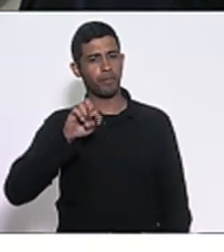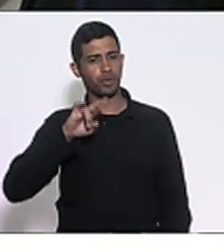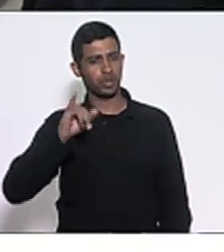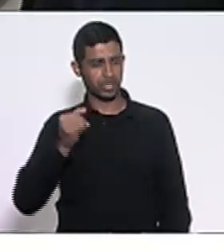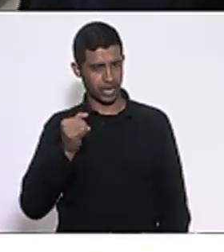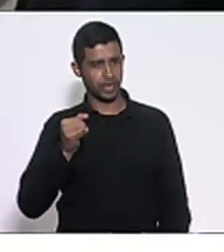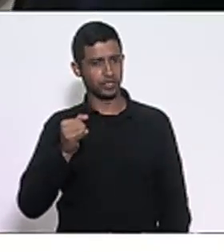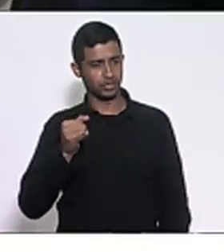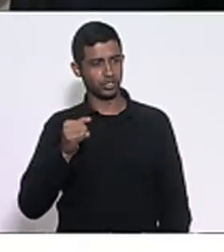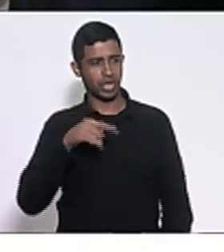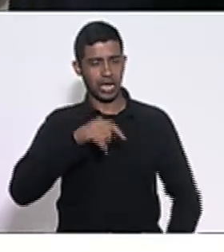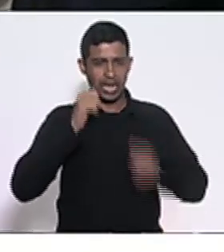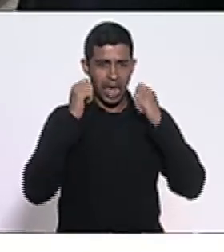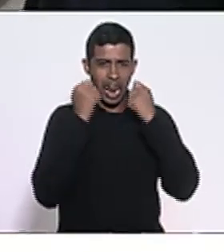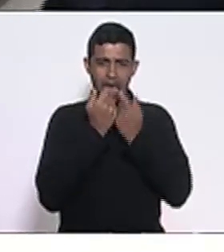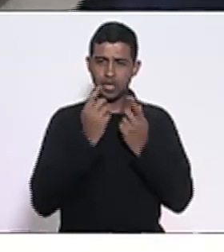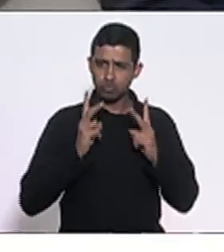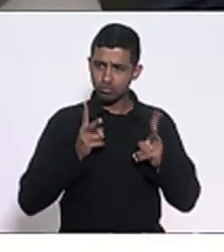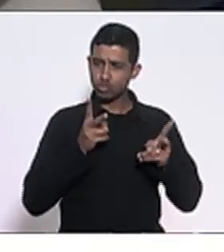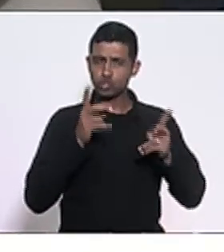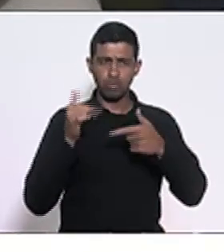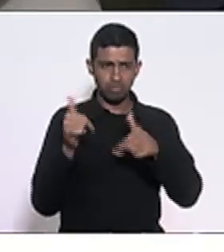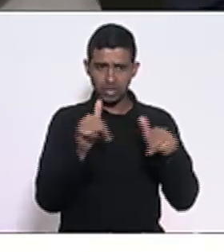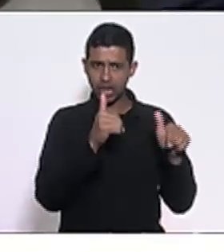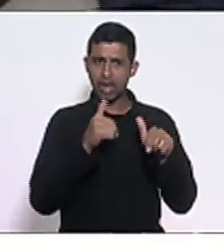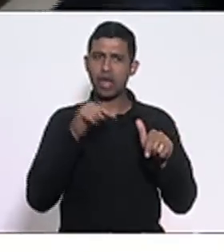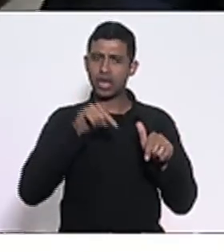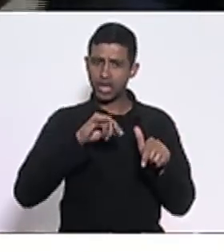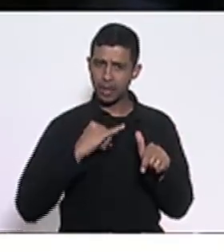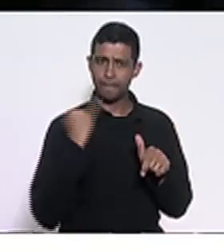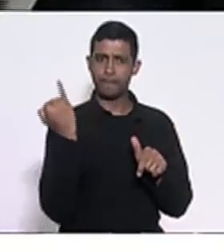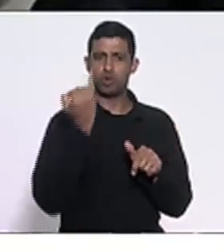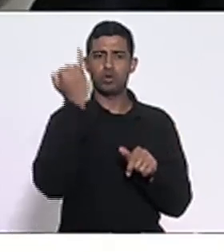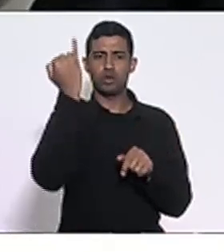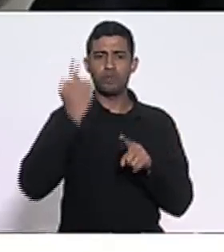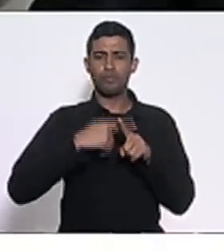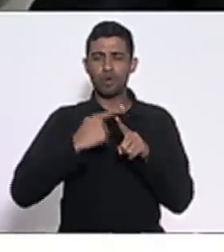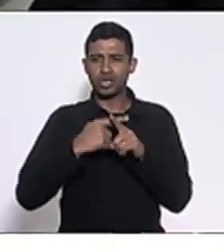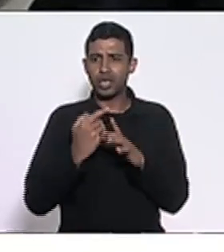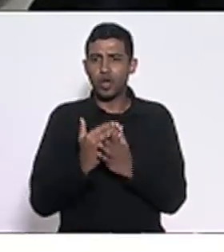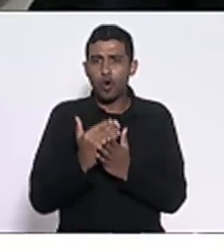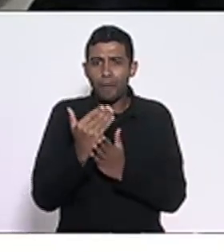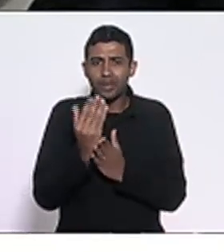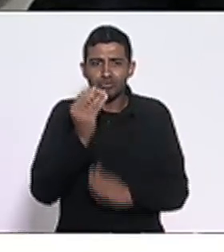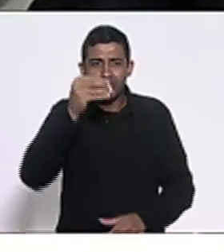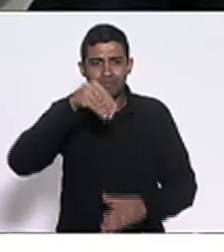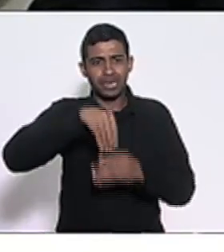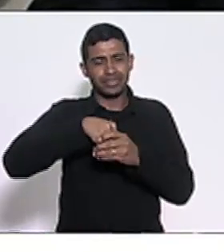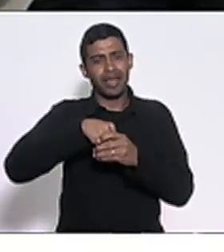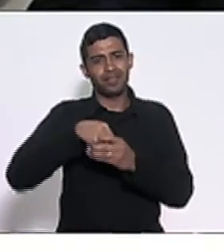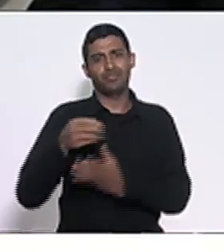Assembleia Legislativa funcionando, porque era importante, tinha acabado de ser implantado.